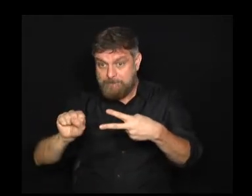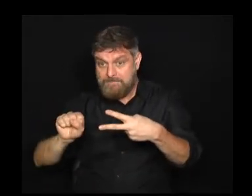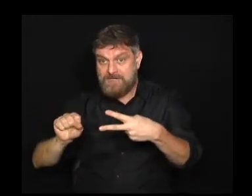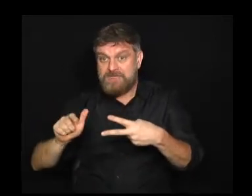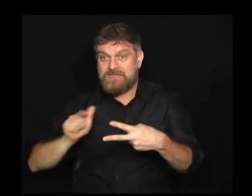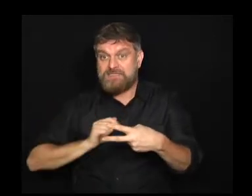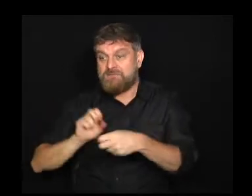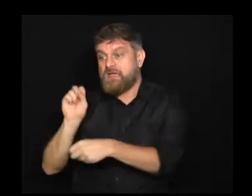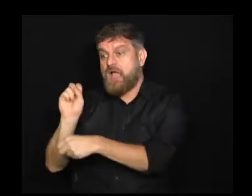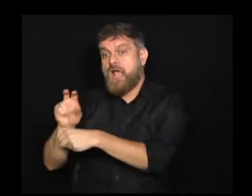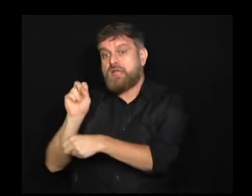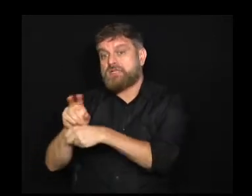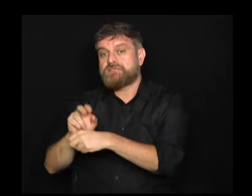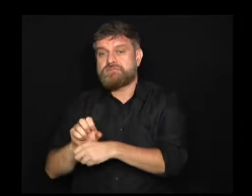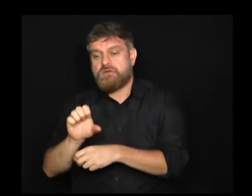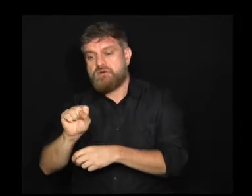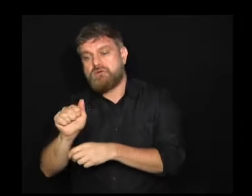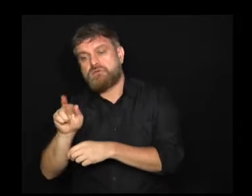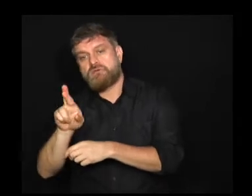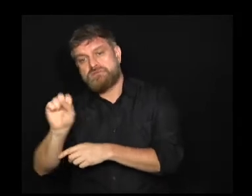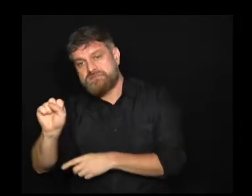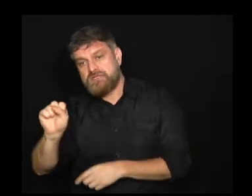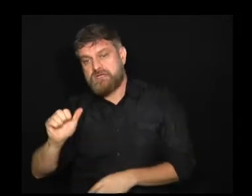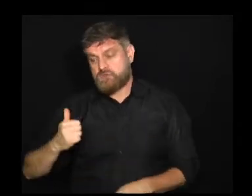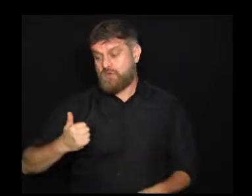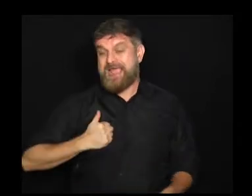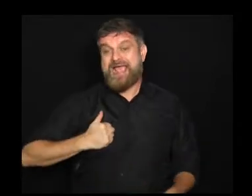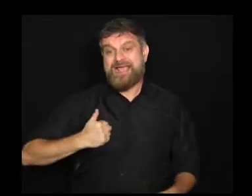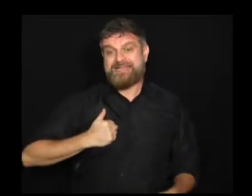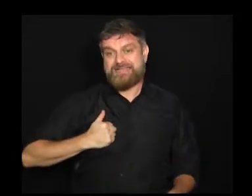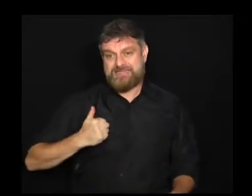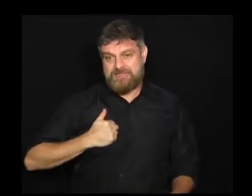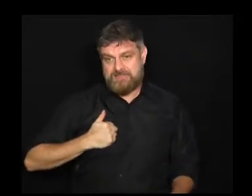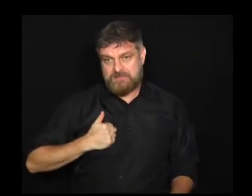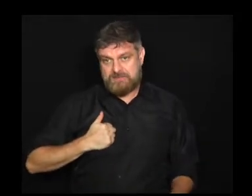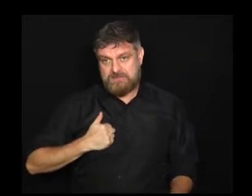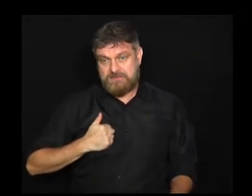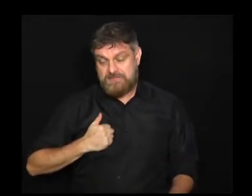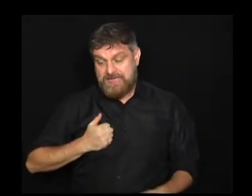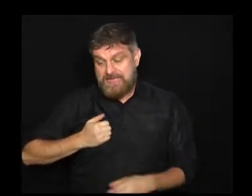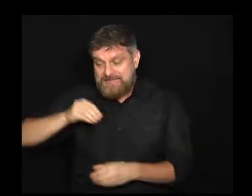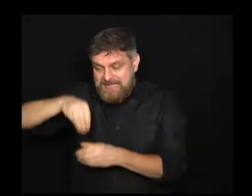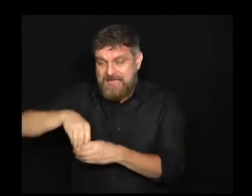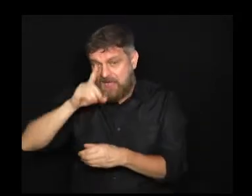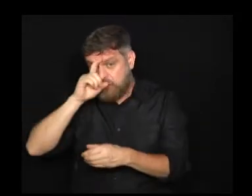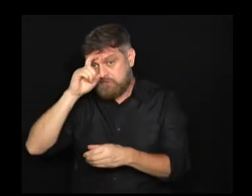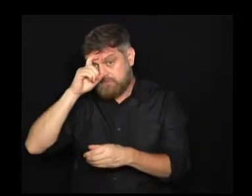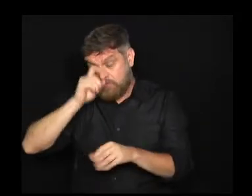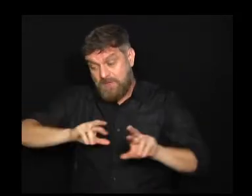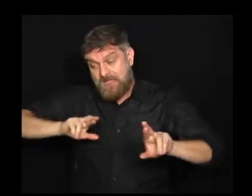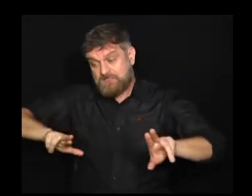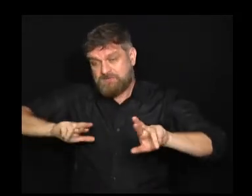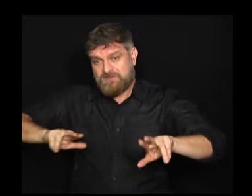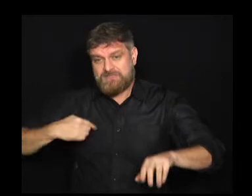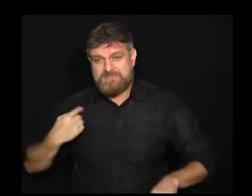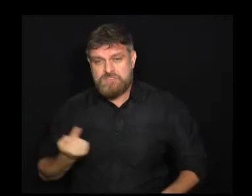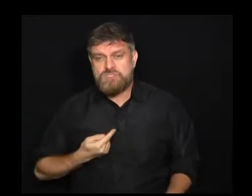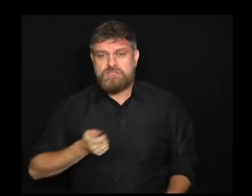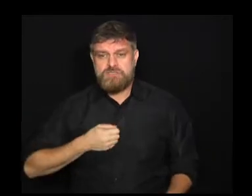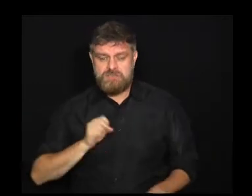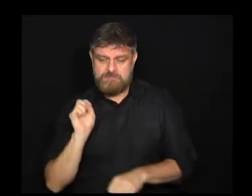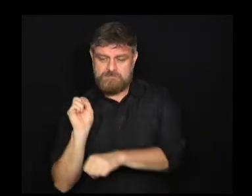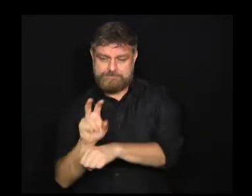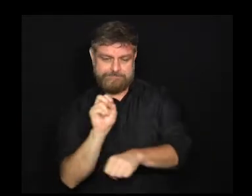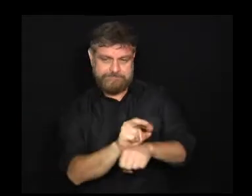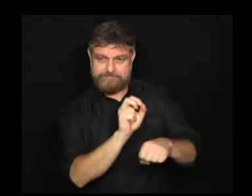teve transmissão do SARS no Canadá, teve, hospitalar. Tá certo? É bem diferente. Se a gente tem a transmissão